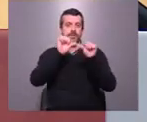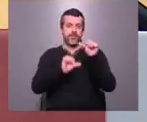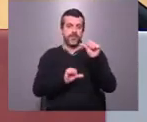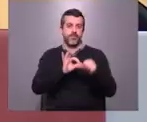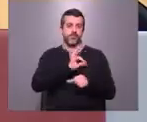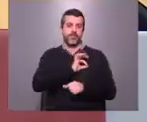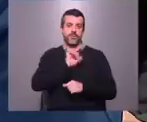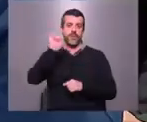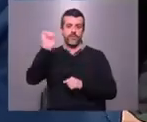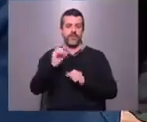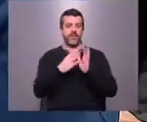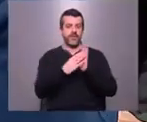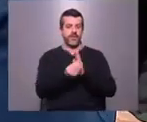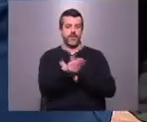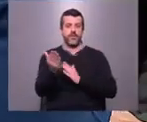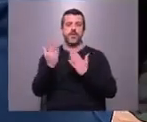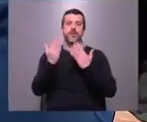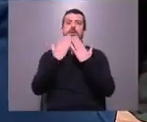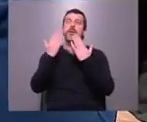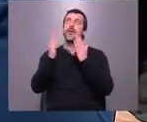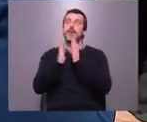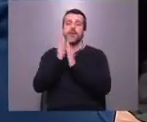Palavra do Senhor.